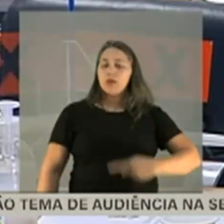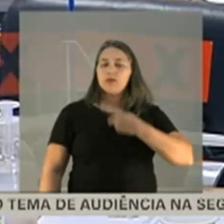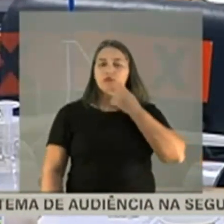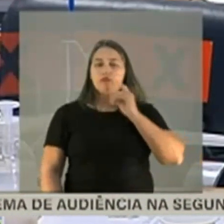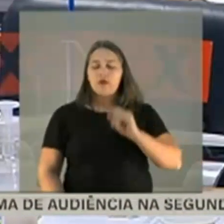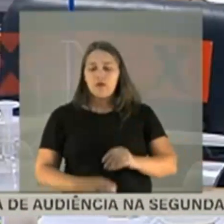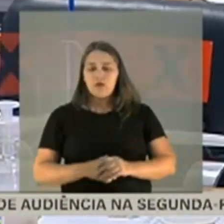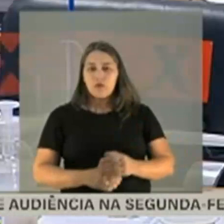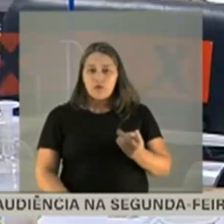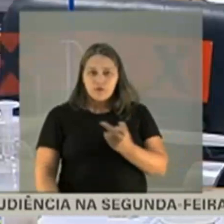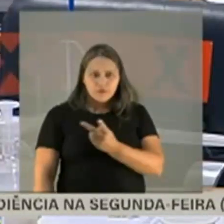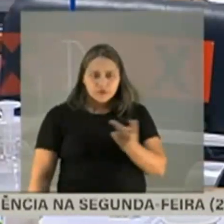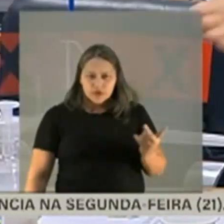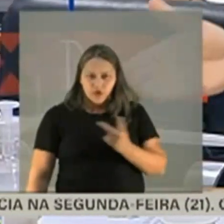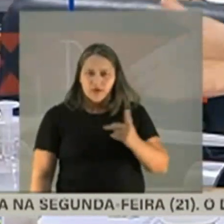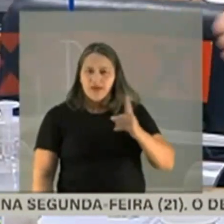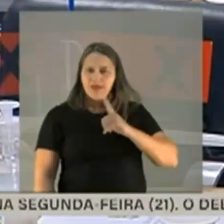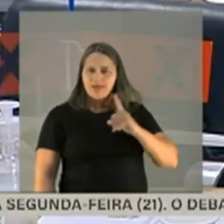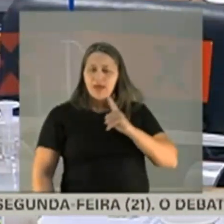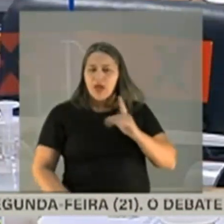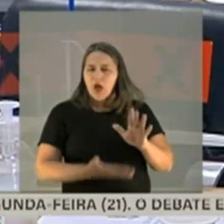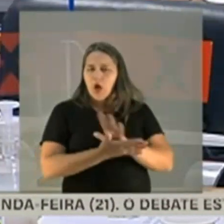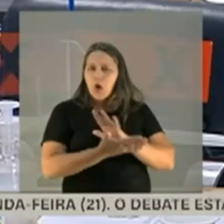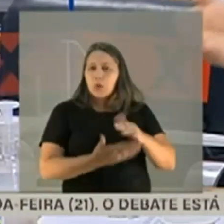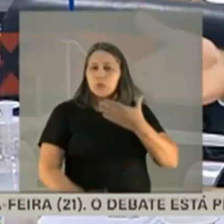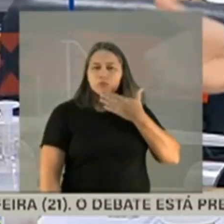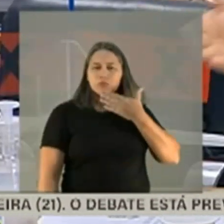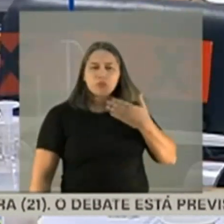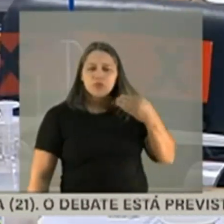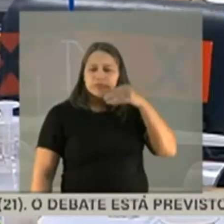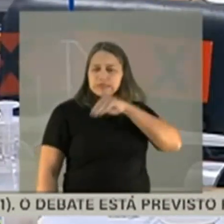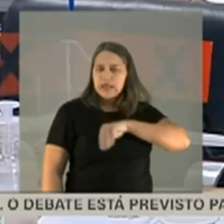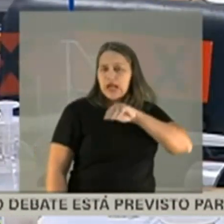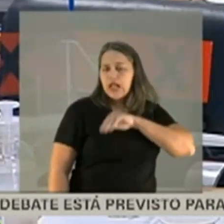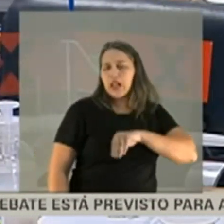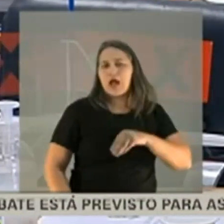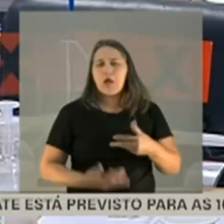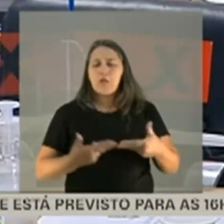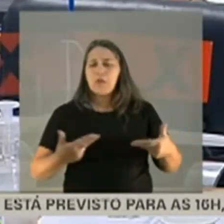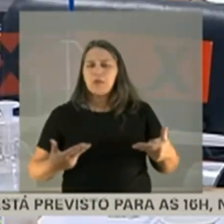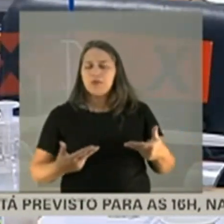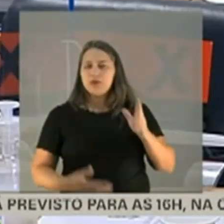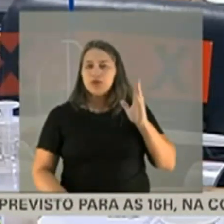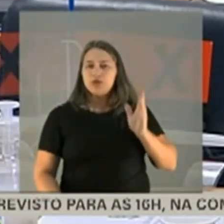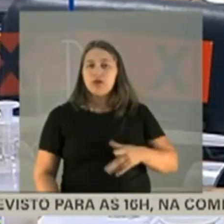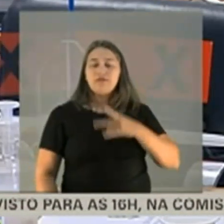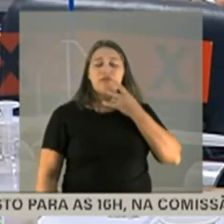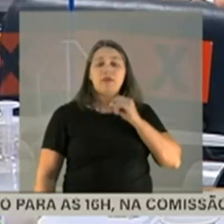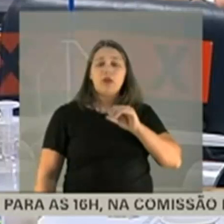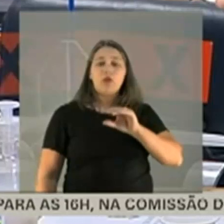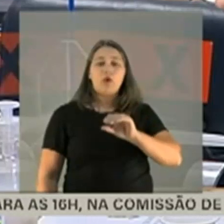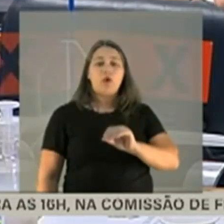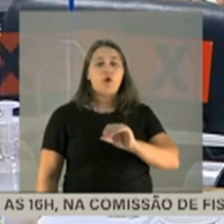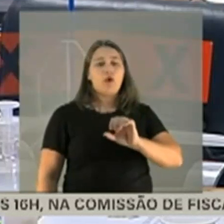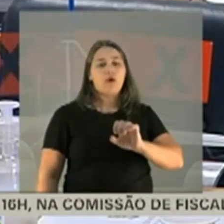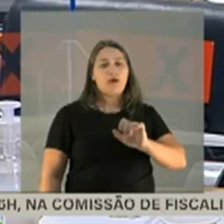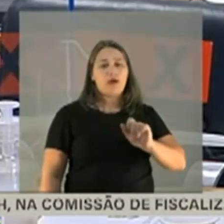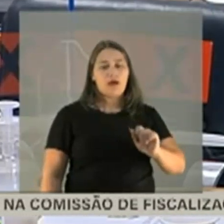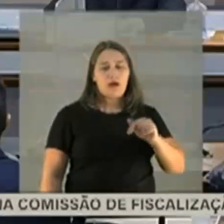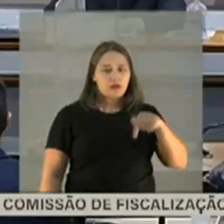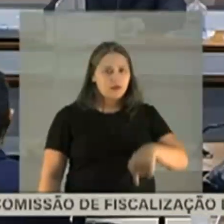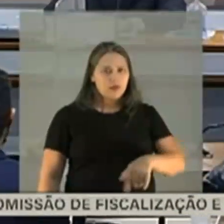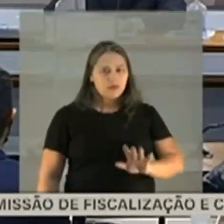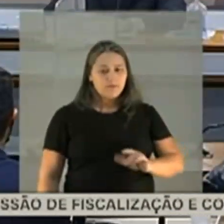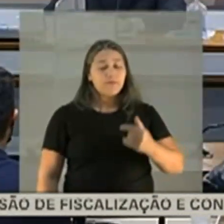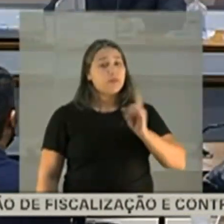aqui, os senhores recebem algum tipo de remuneração, tem algum tipo, já que foi colocada a OEA aqui? Não,